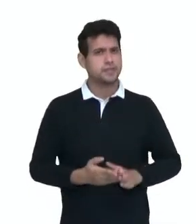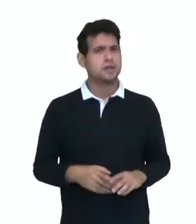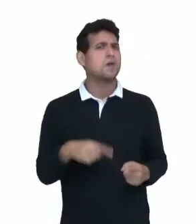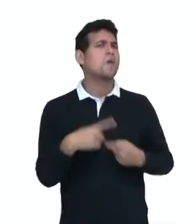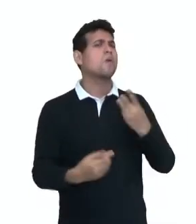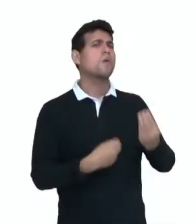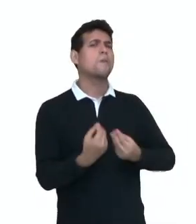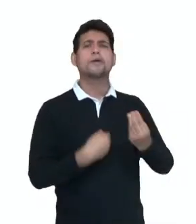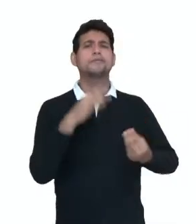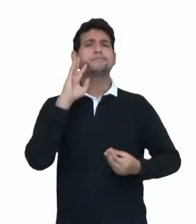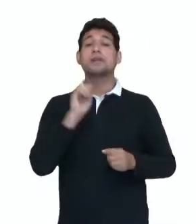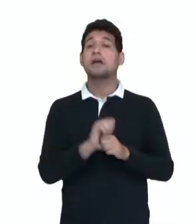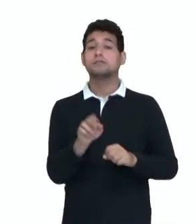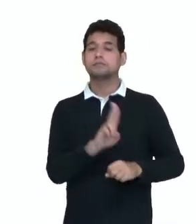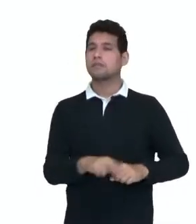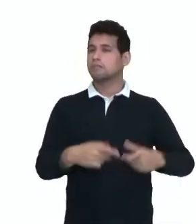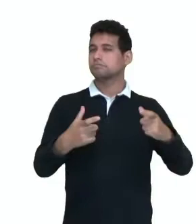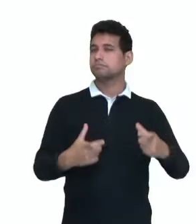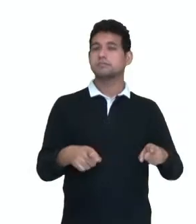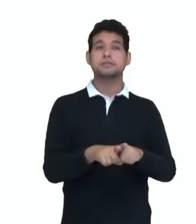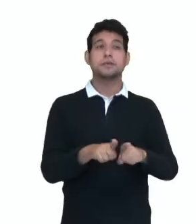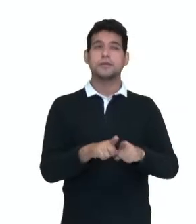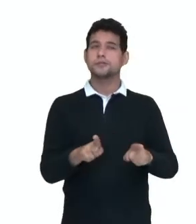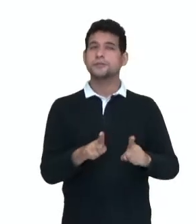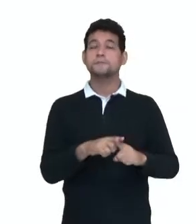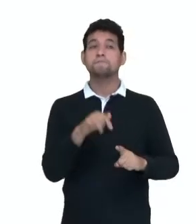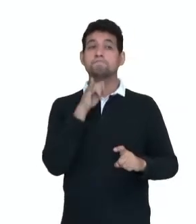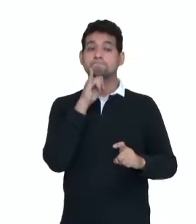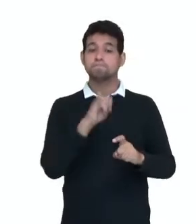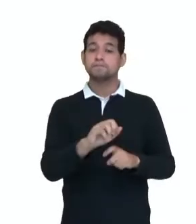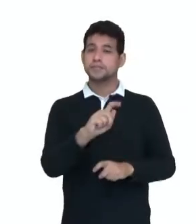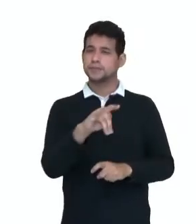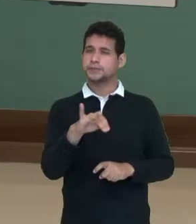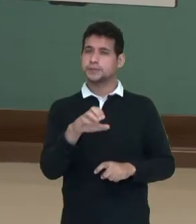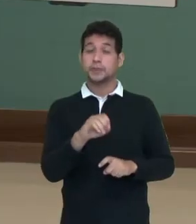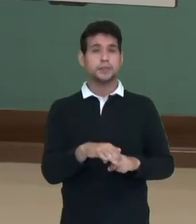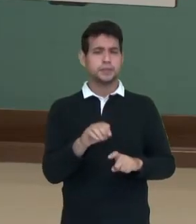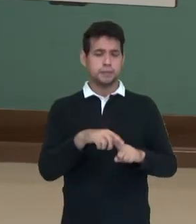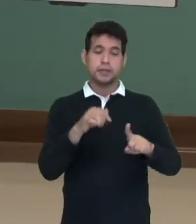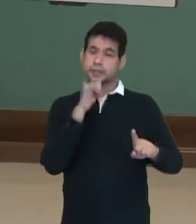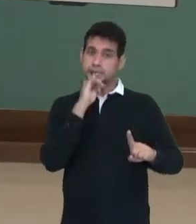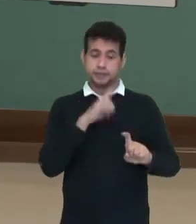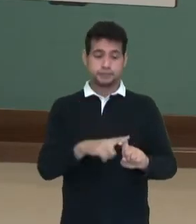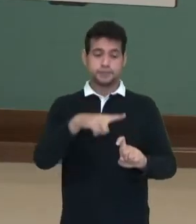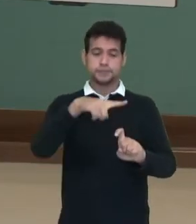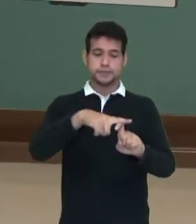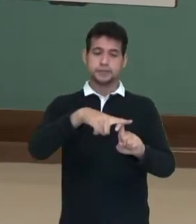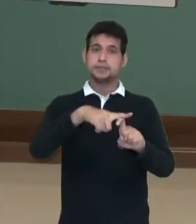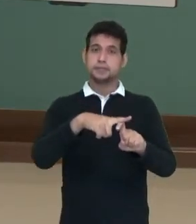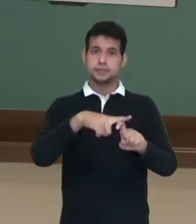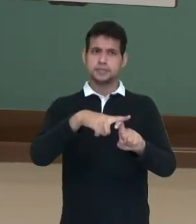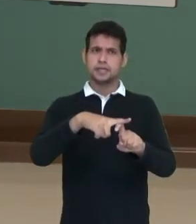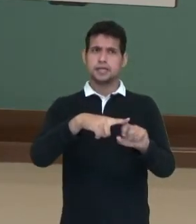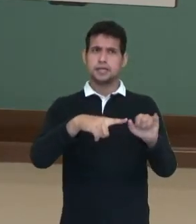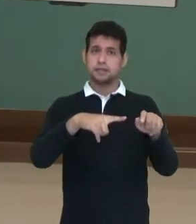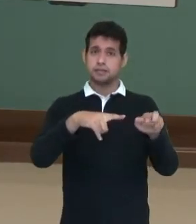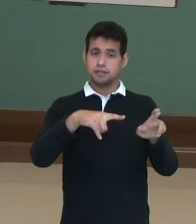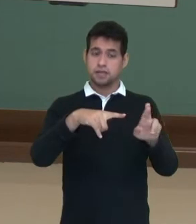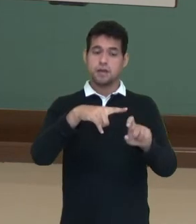que deve ser a posição do ponto de apoio de uma alavanca interfixa